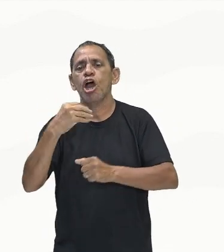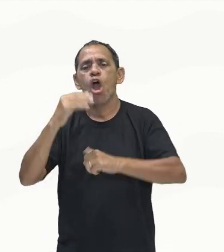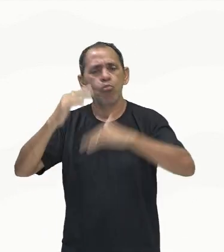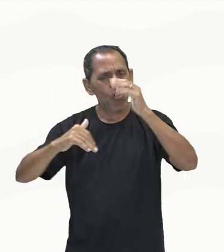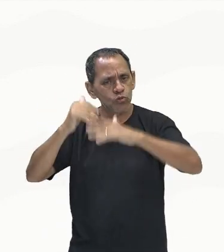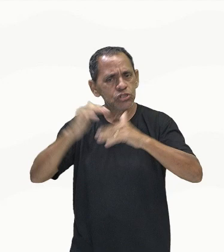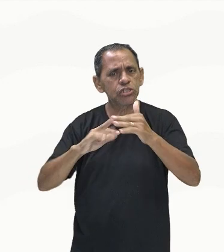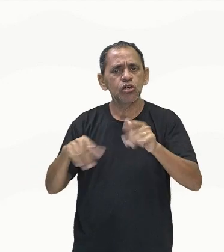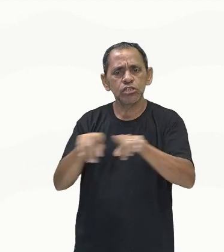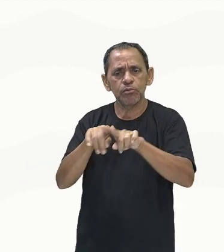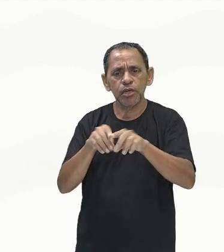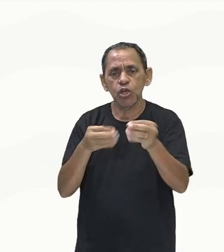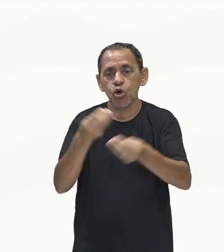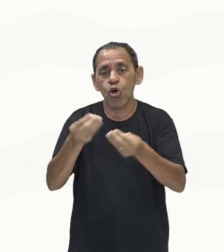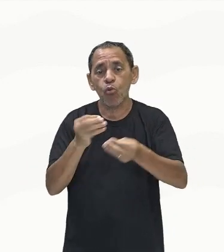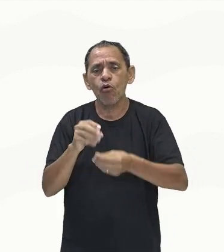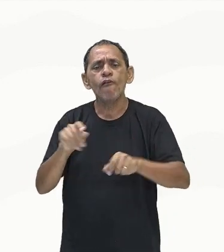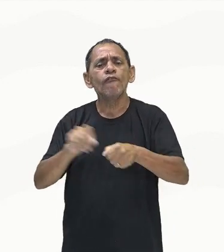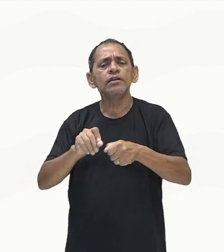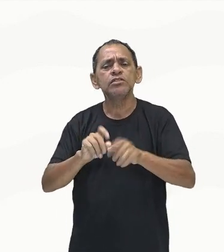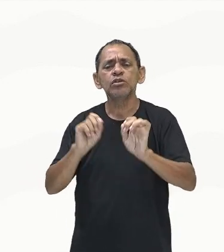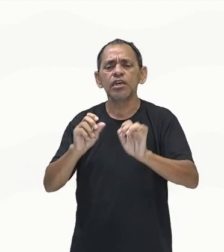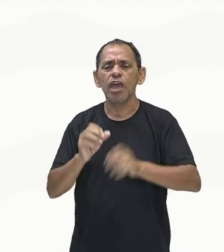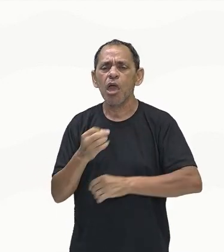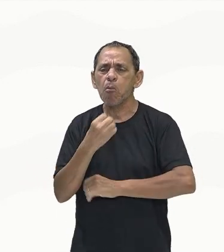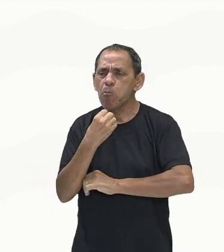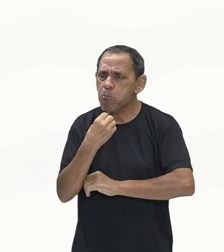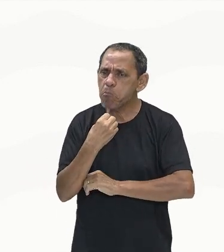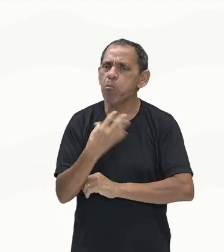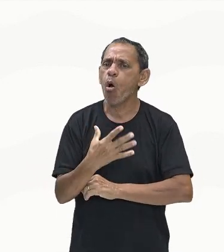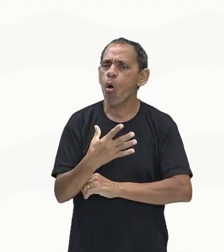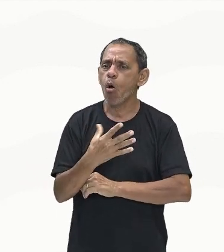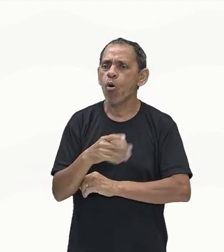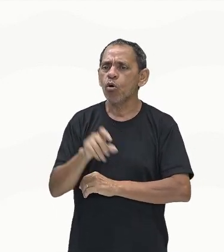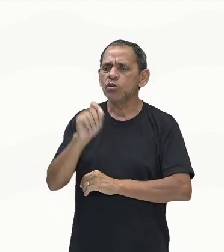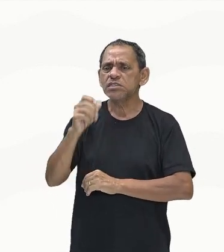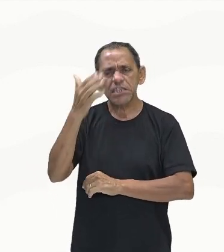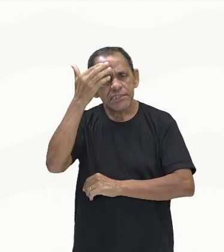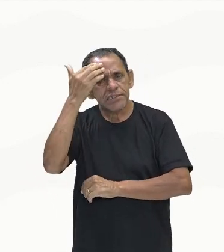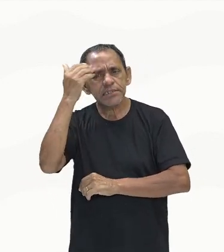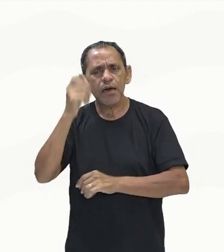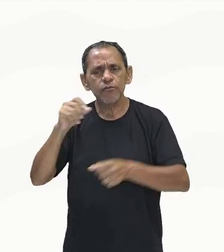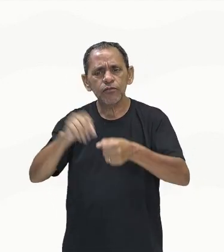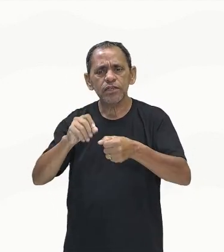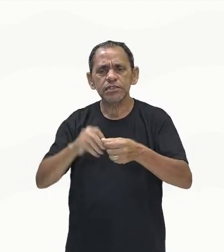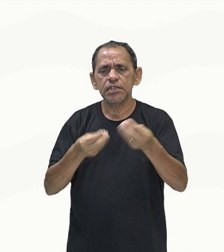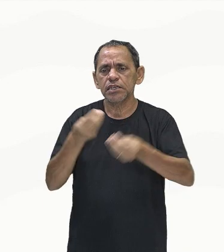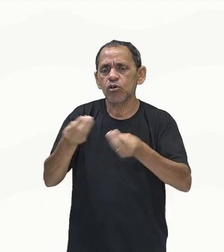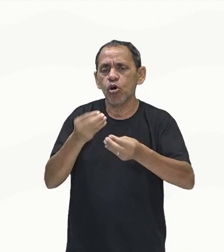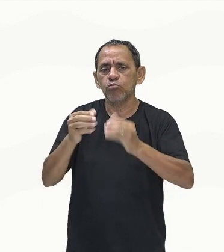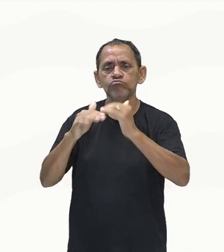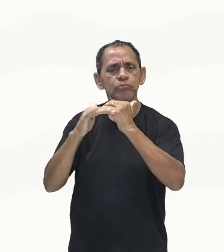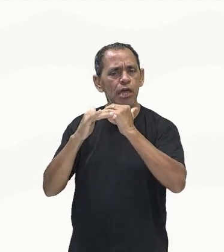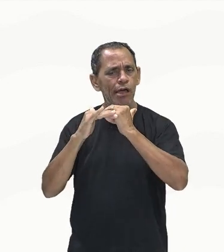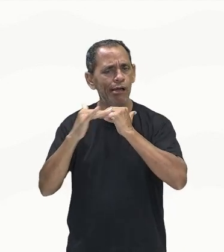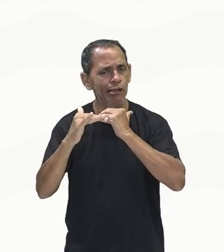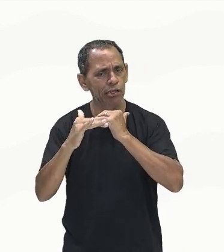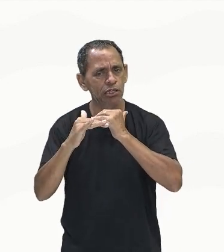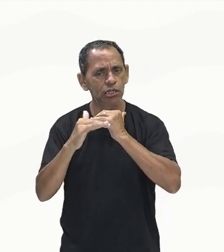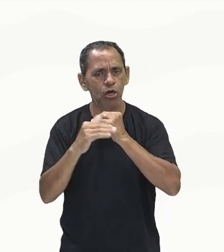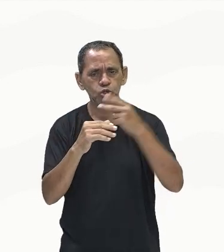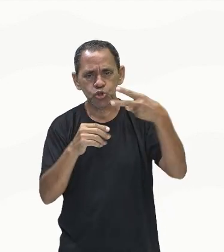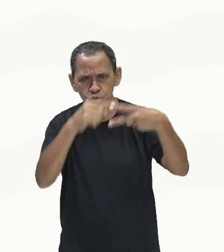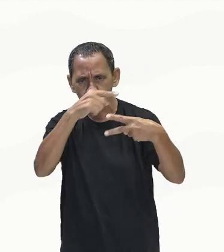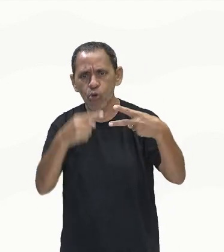o que você é bom em fazer, né? E aí quando a gente alia a profissão e a paixão, tá